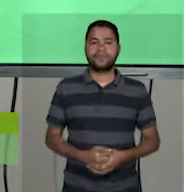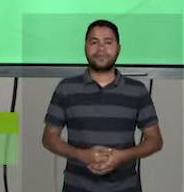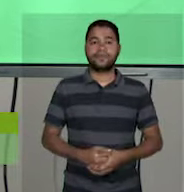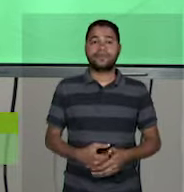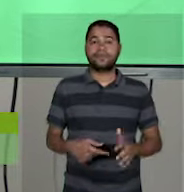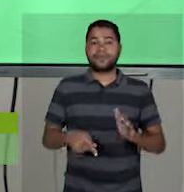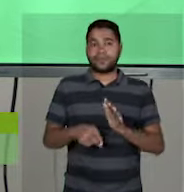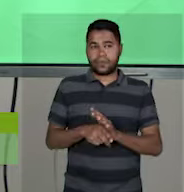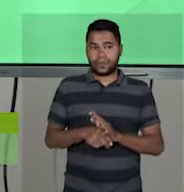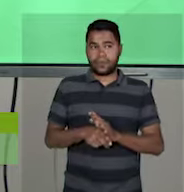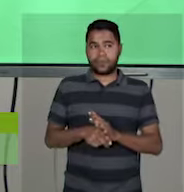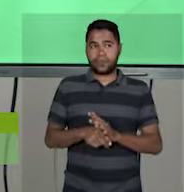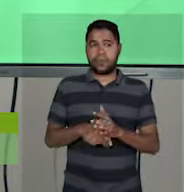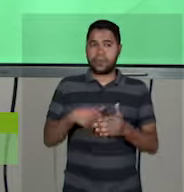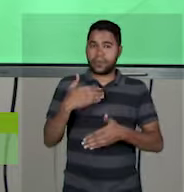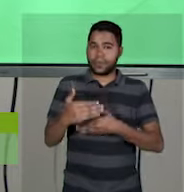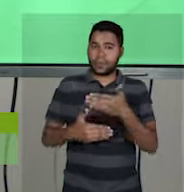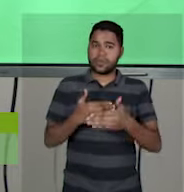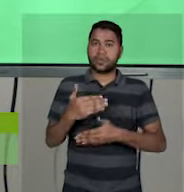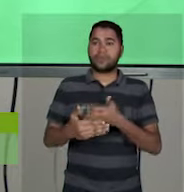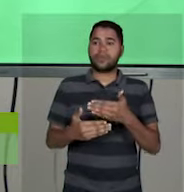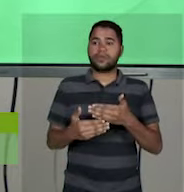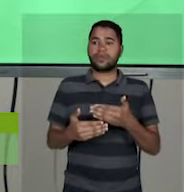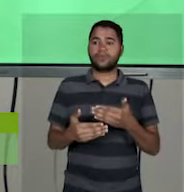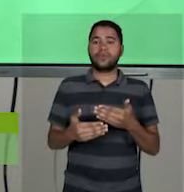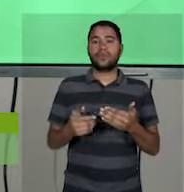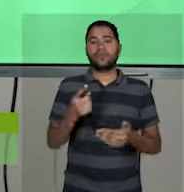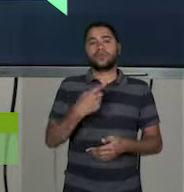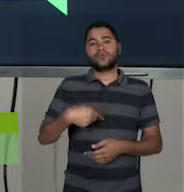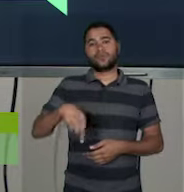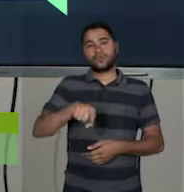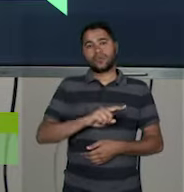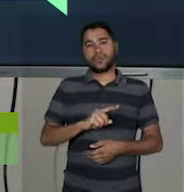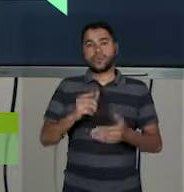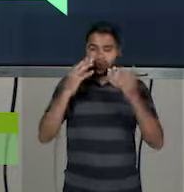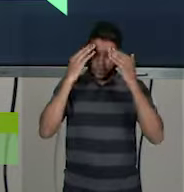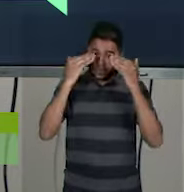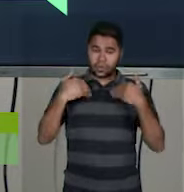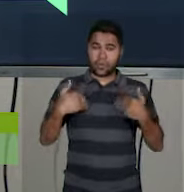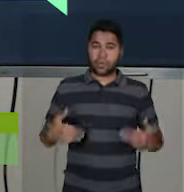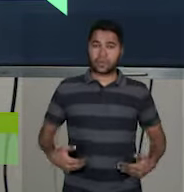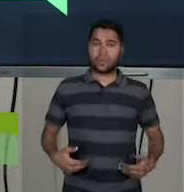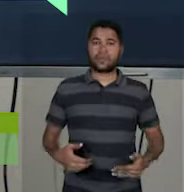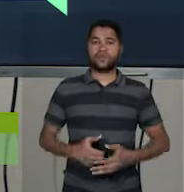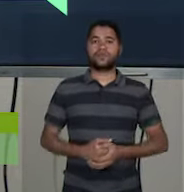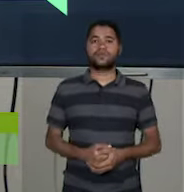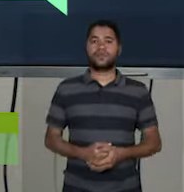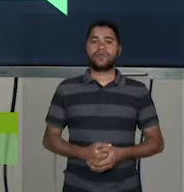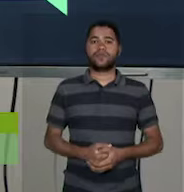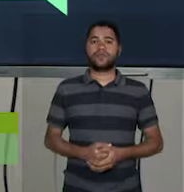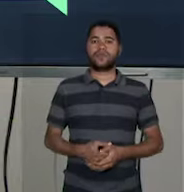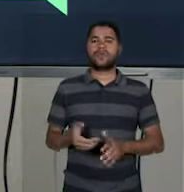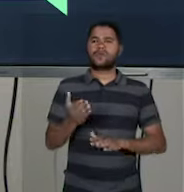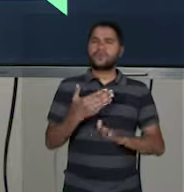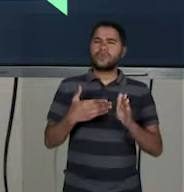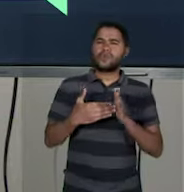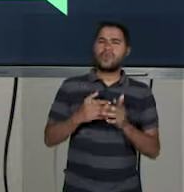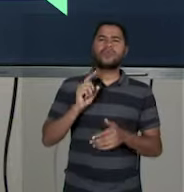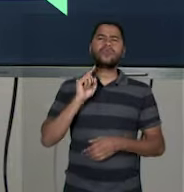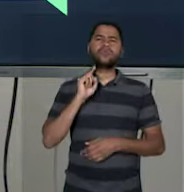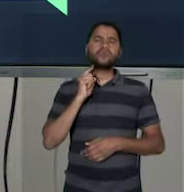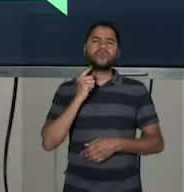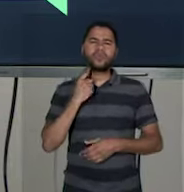resíduos do processo metabólico do nosso corpo. Vamos lá. Todas as impurezas, que